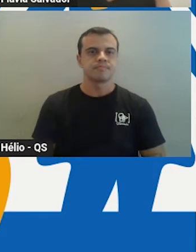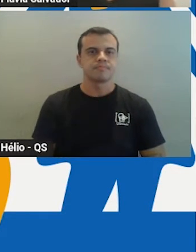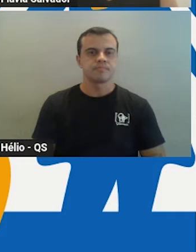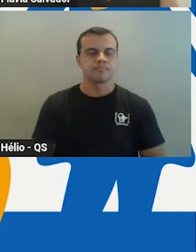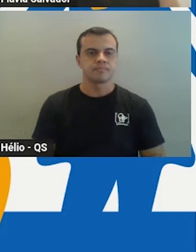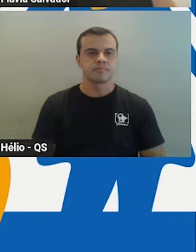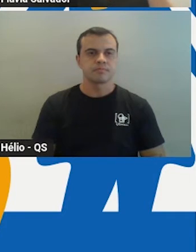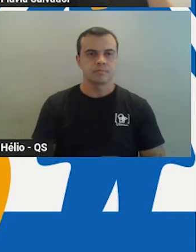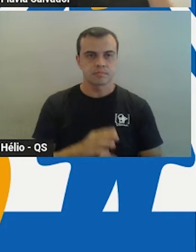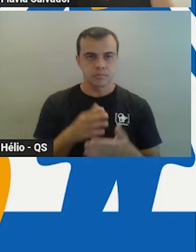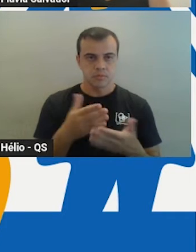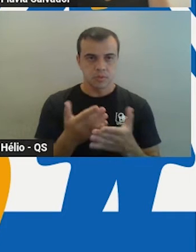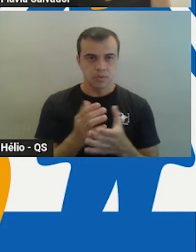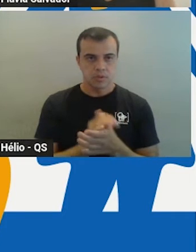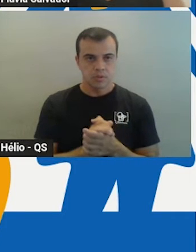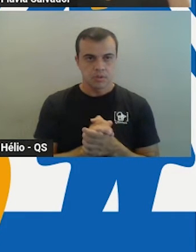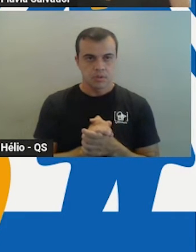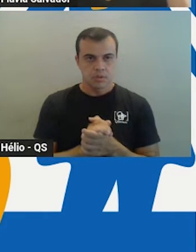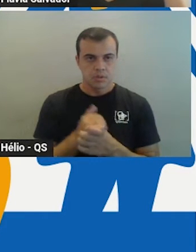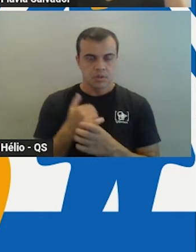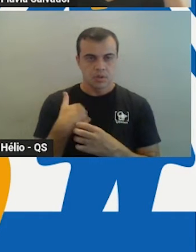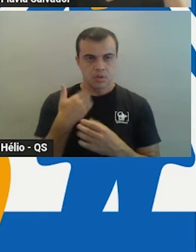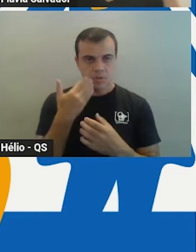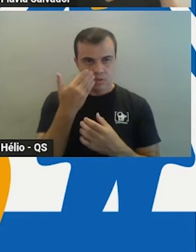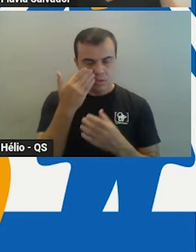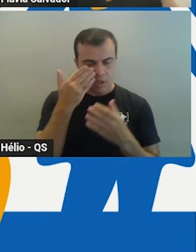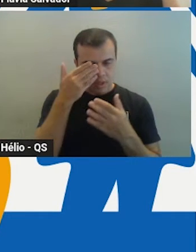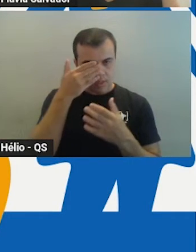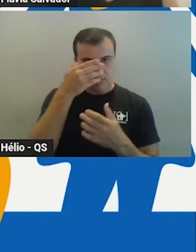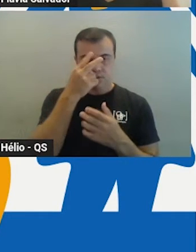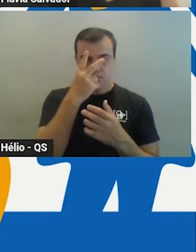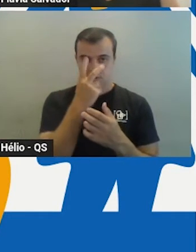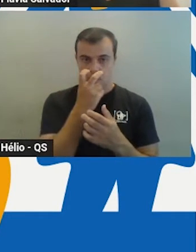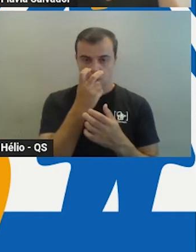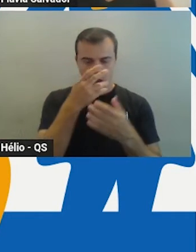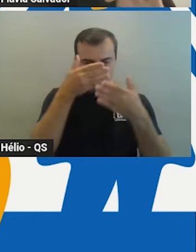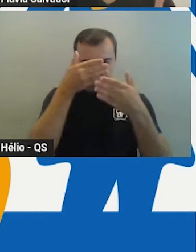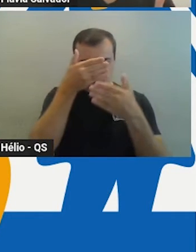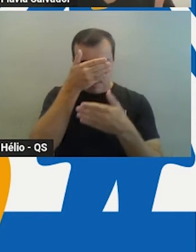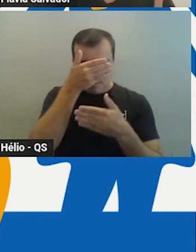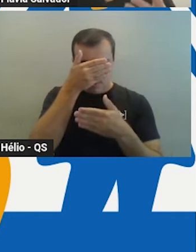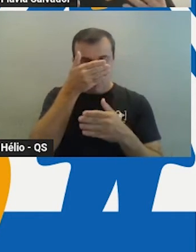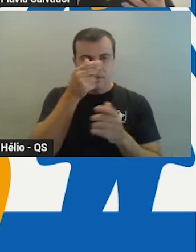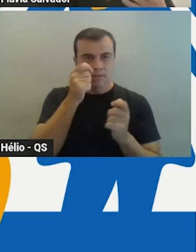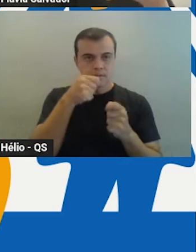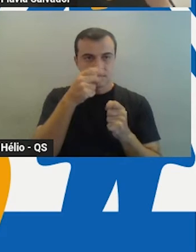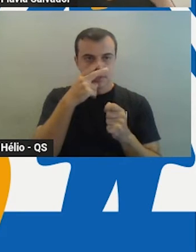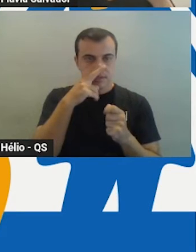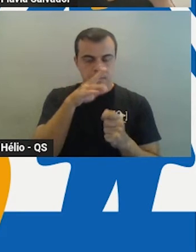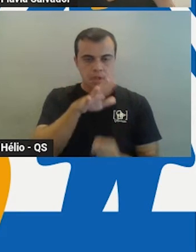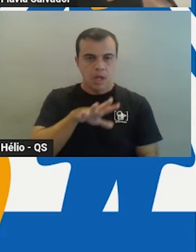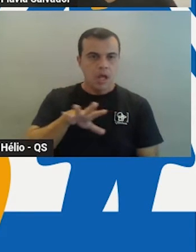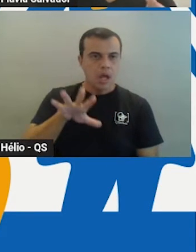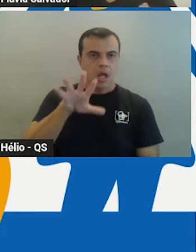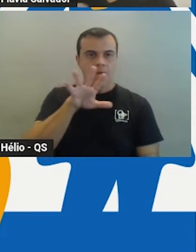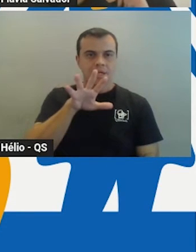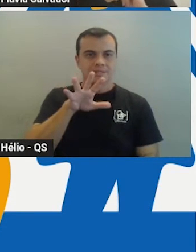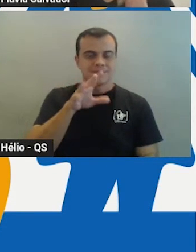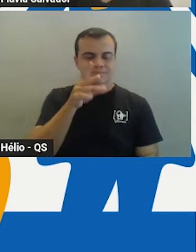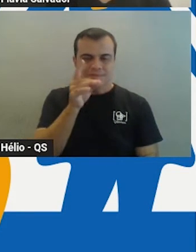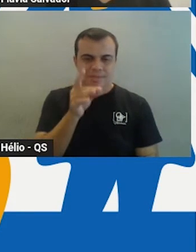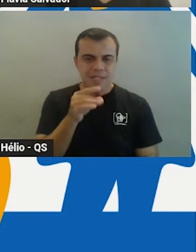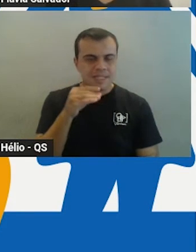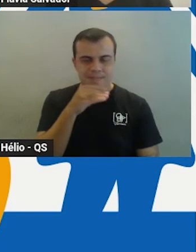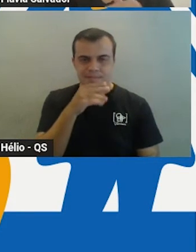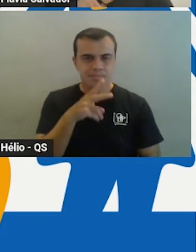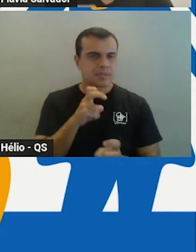E quando você retira, você tampa os olhos, você é jogado a esses pequenos detalhes que a